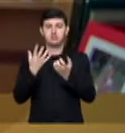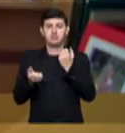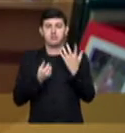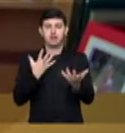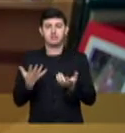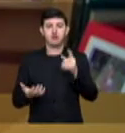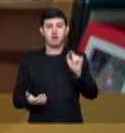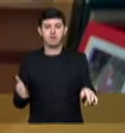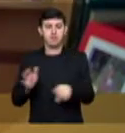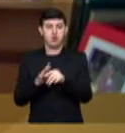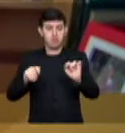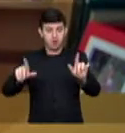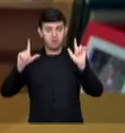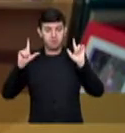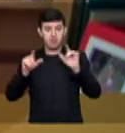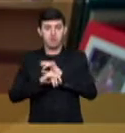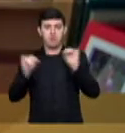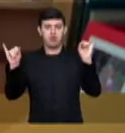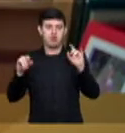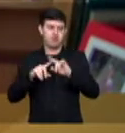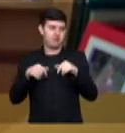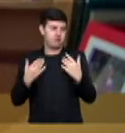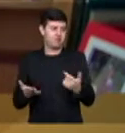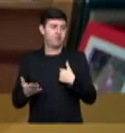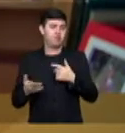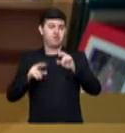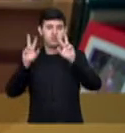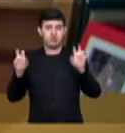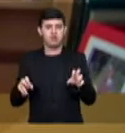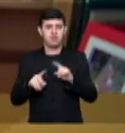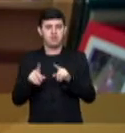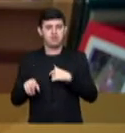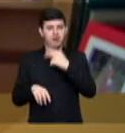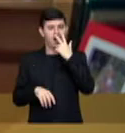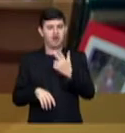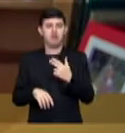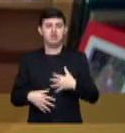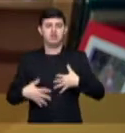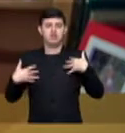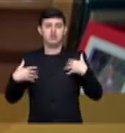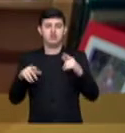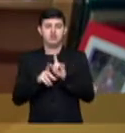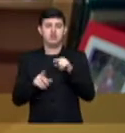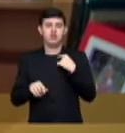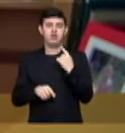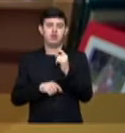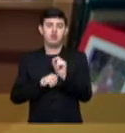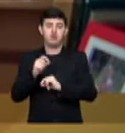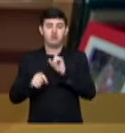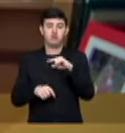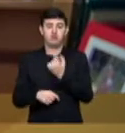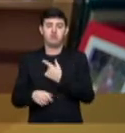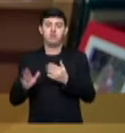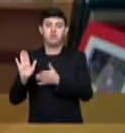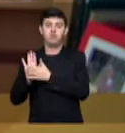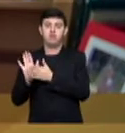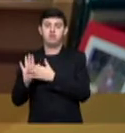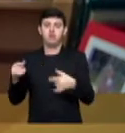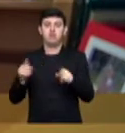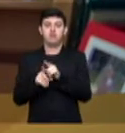comercial. É esta a questão. E nos parece, excelências, permitimos nos trazer aqui também, que esta